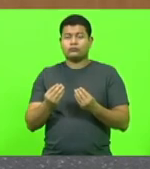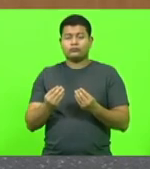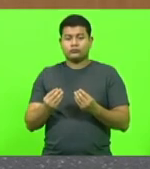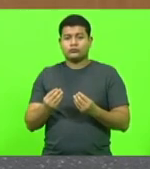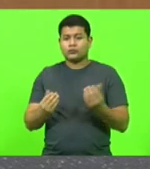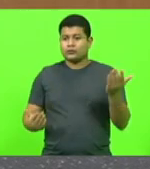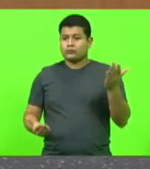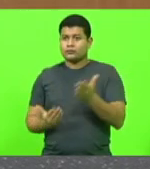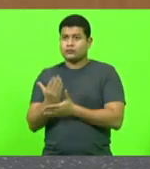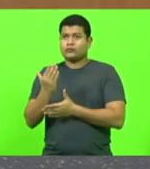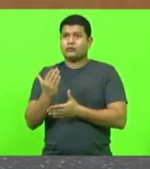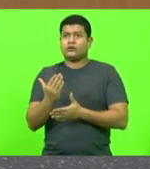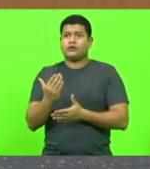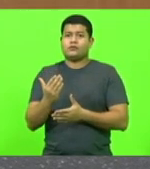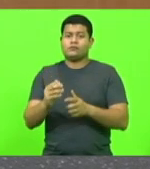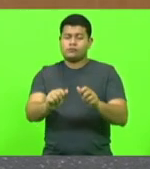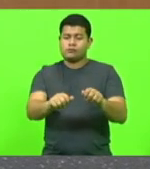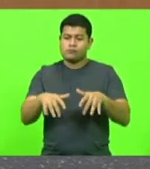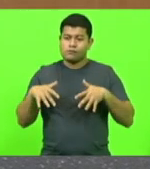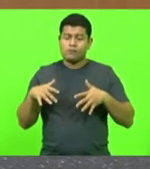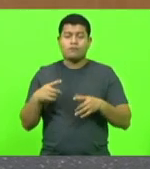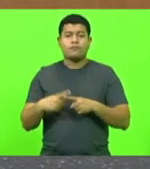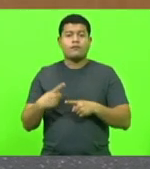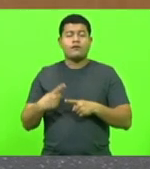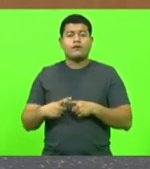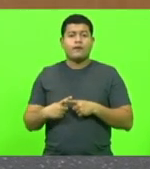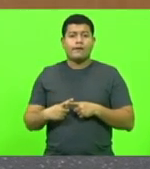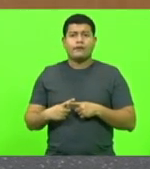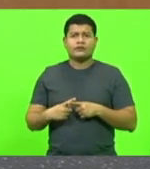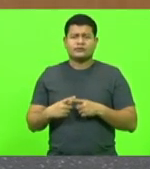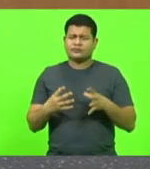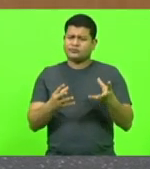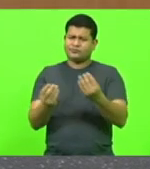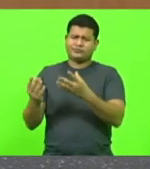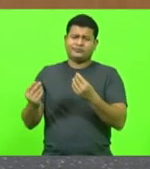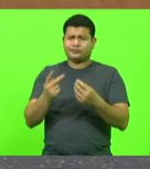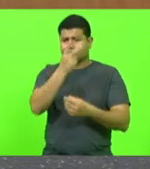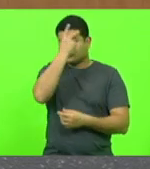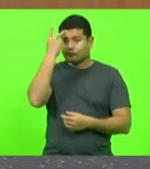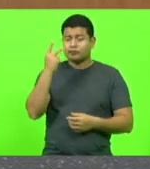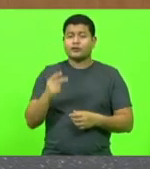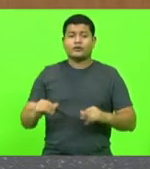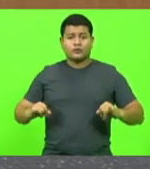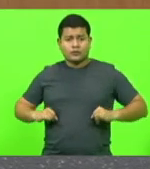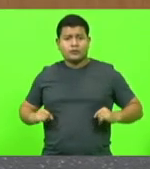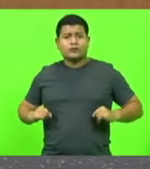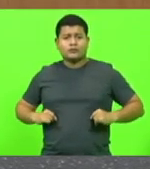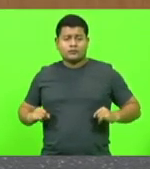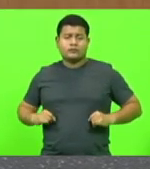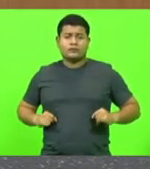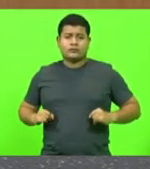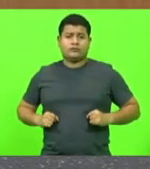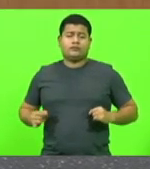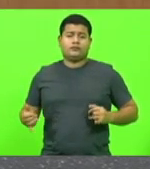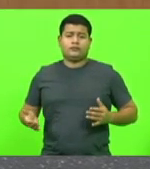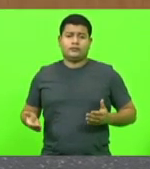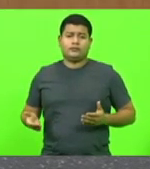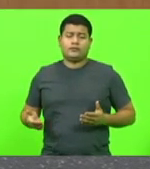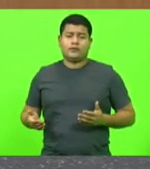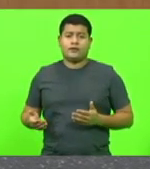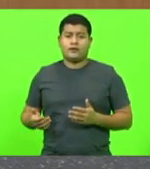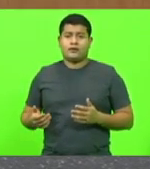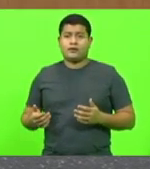por certo, do plenário. Nós temos milhares de pessoas que sofrem e